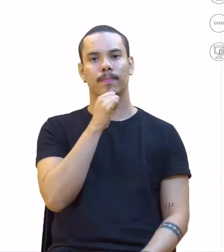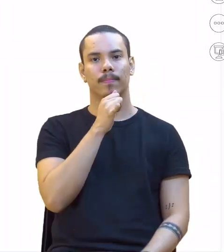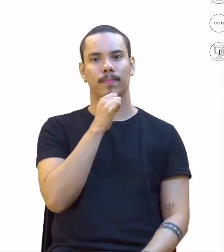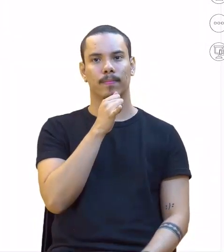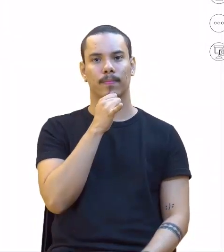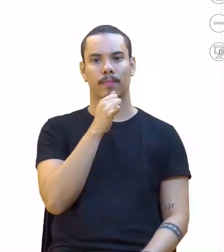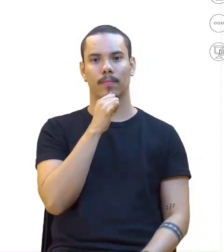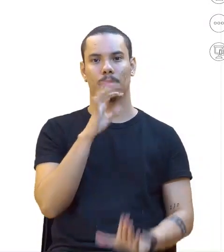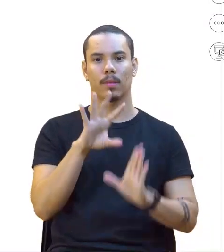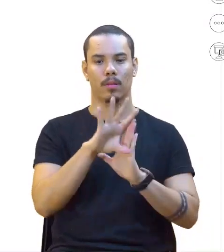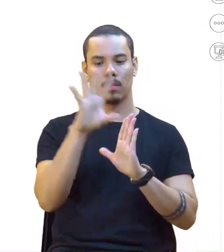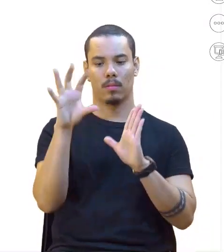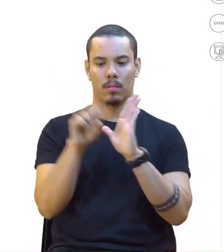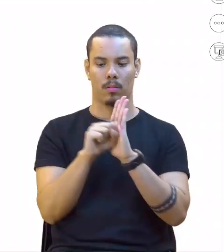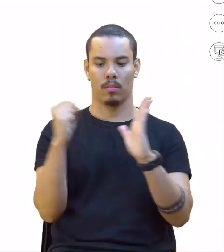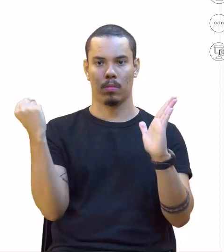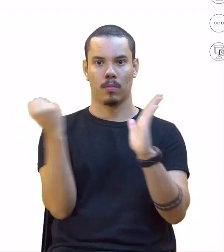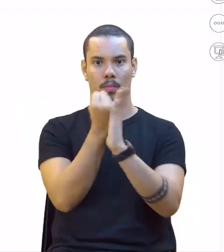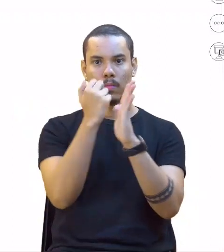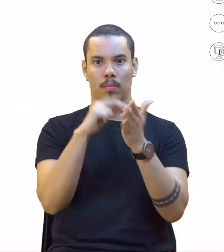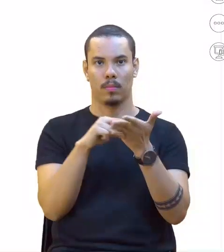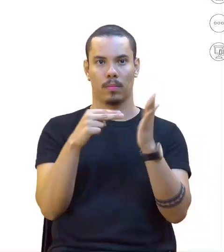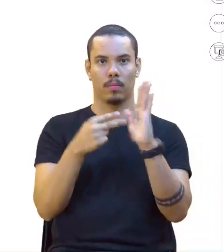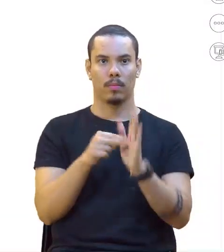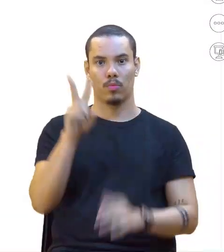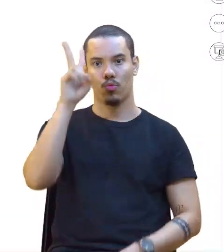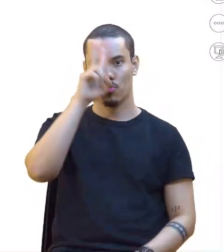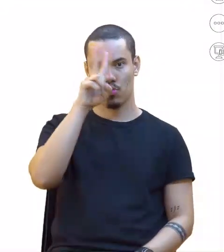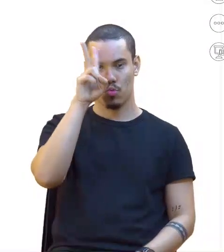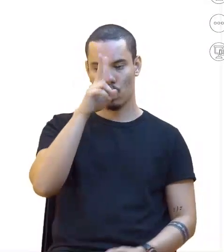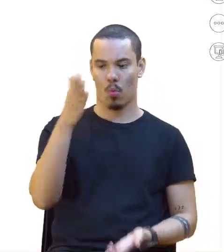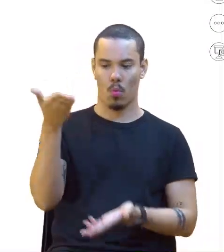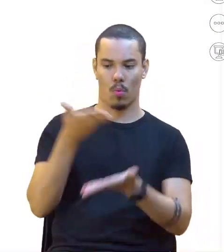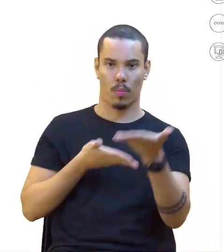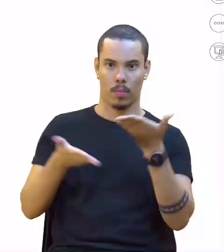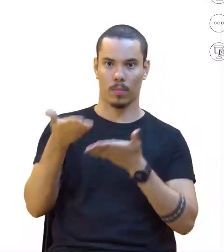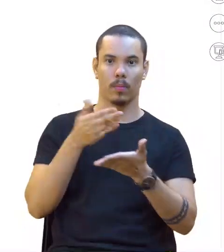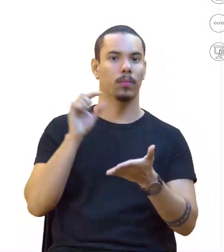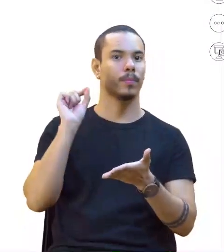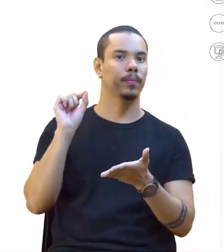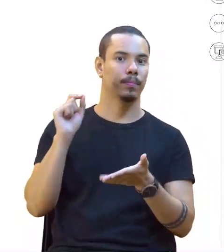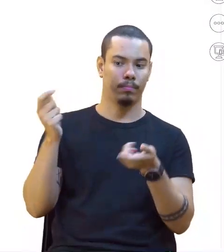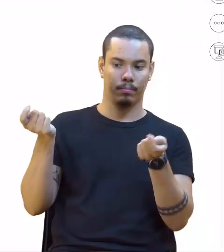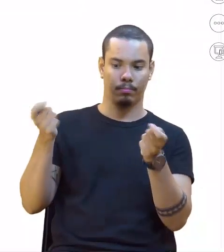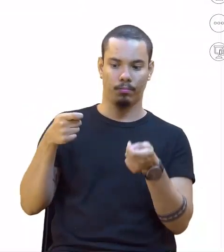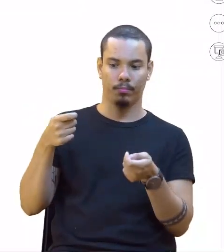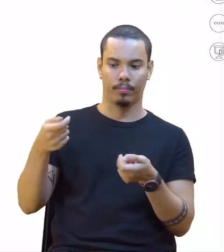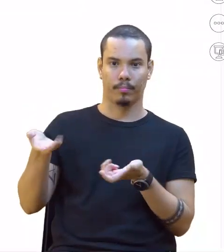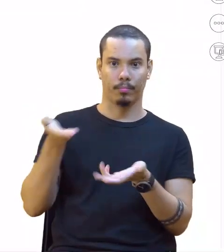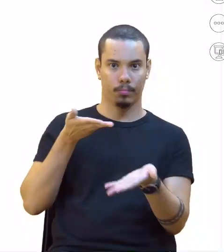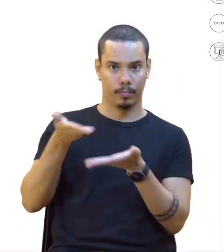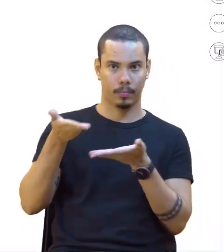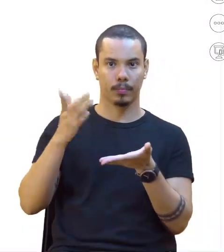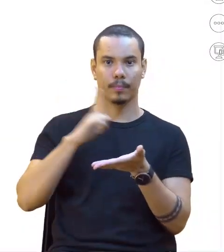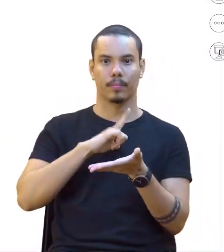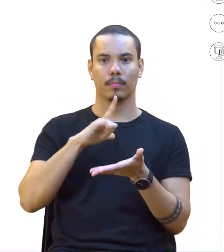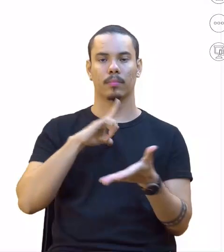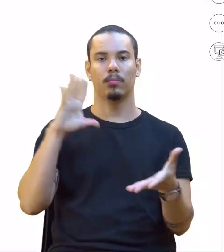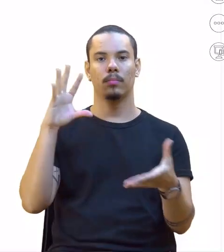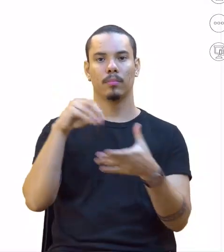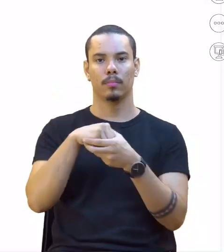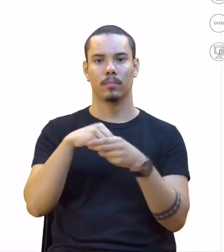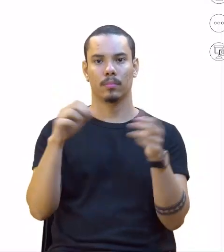Patrimônios simbólicos ali, né, historicamente compartilhados, algo que é ali compartilhado e que estabelece a comunhão de